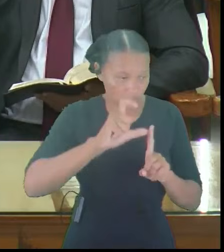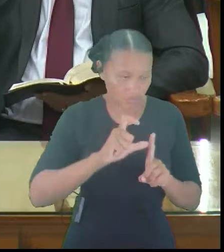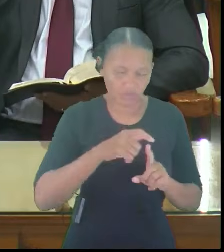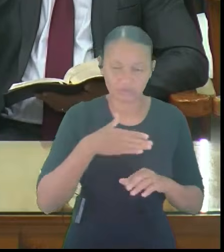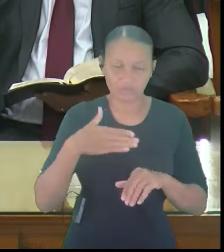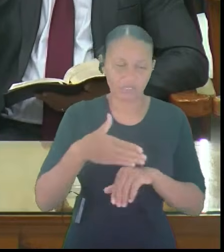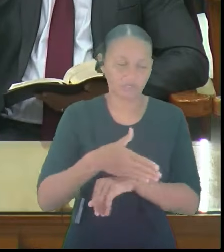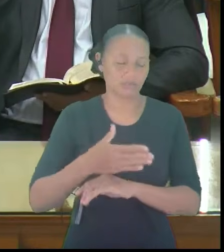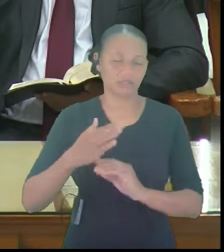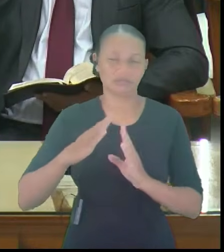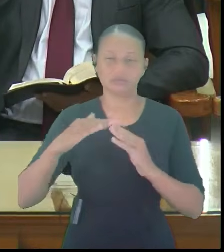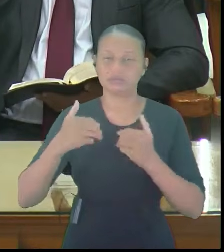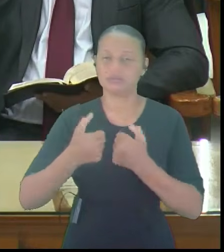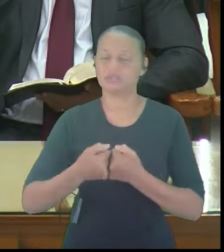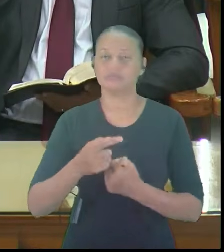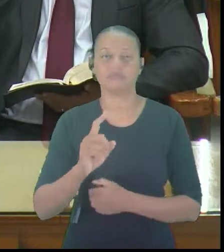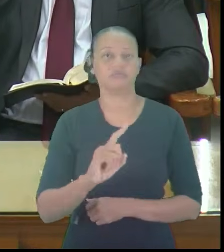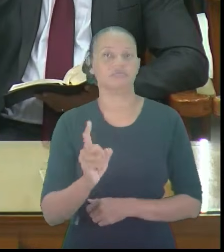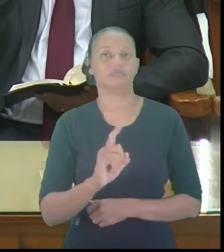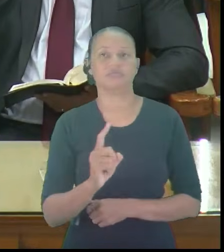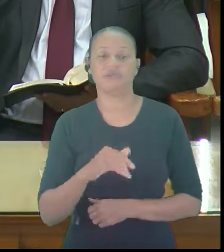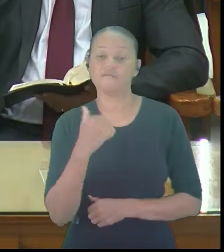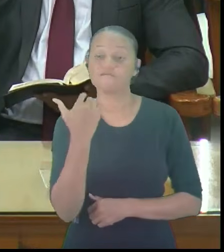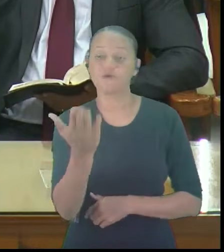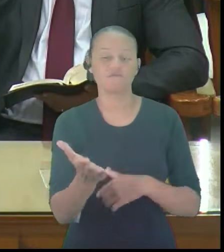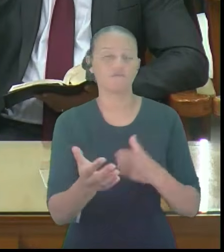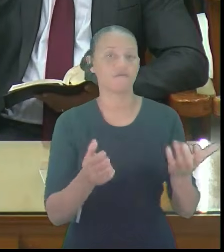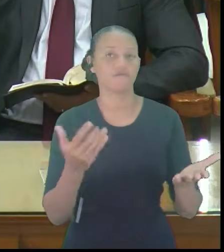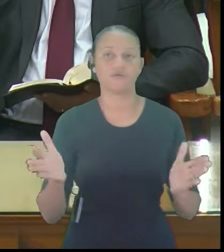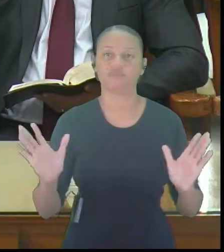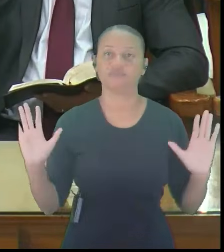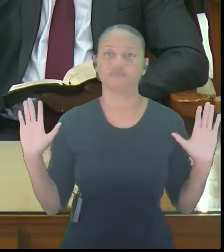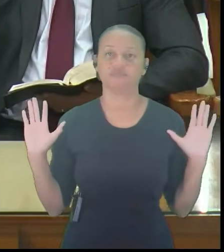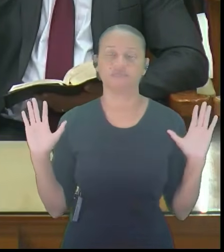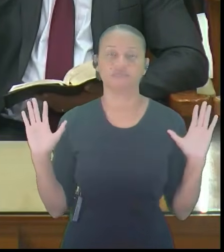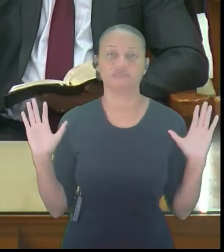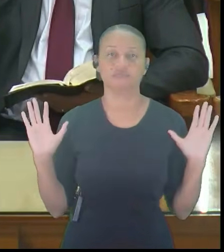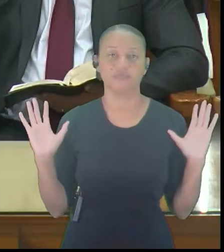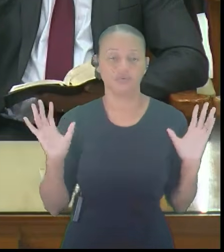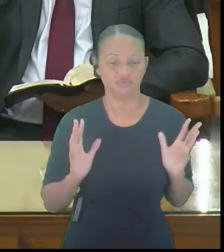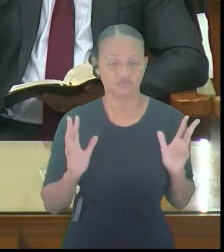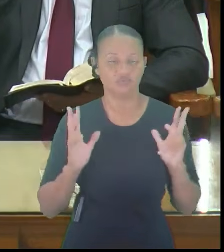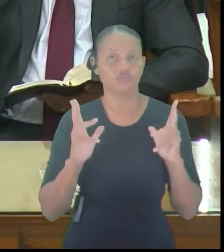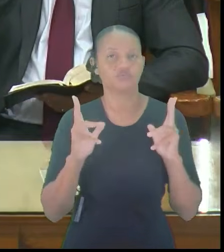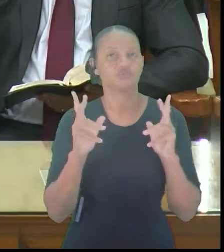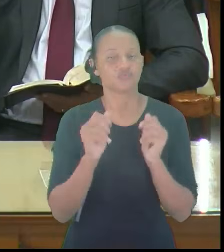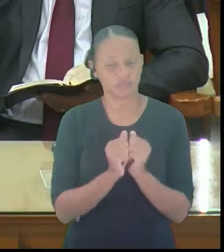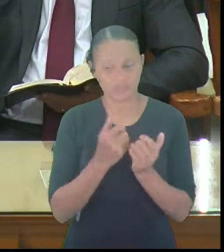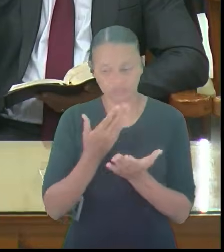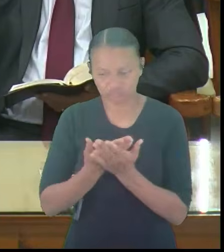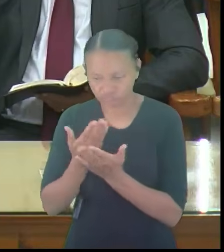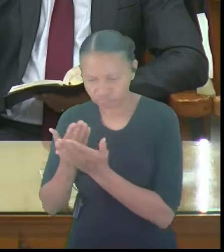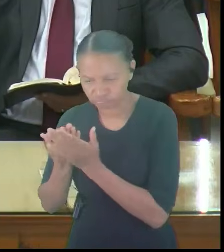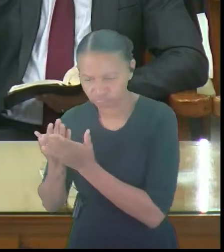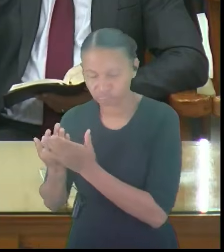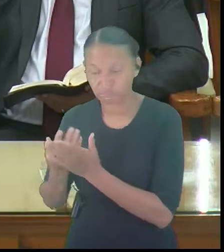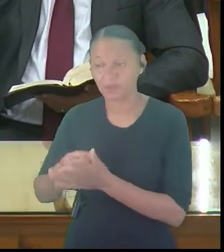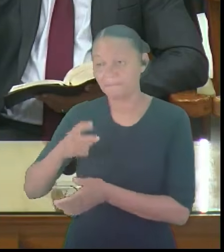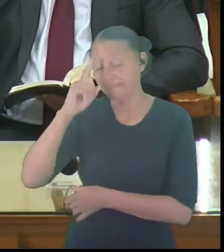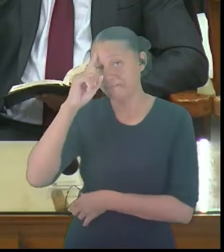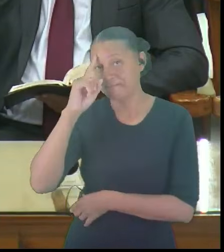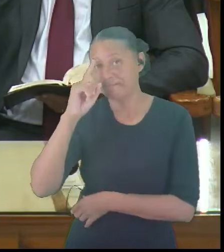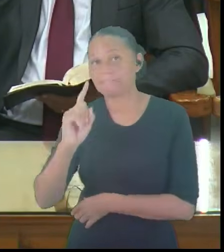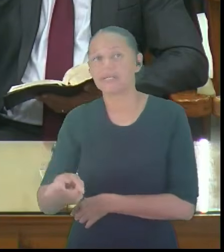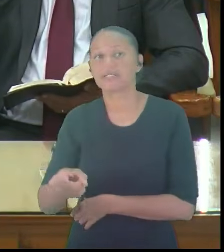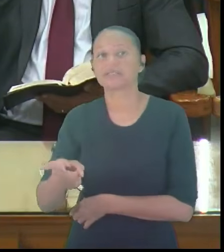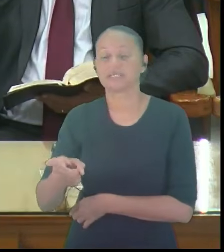entram. Fica do lado de fora. Tudo indica, segundo estudiosos, que foi uma ordem